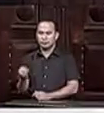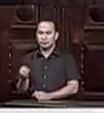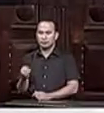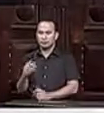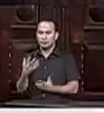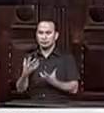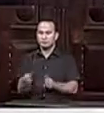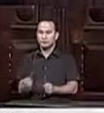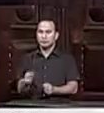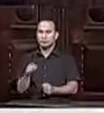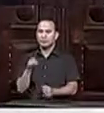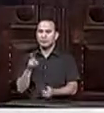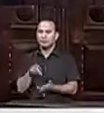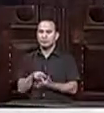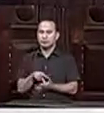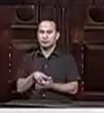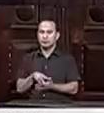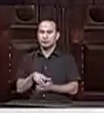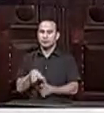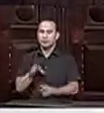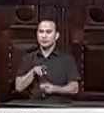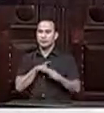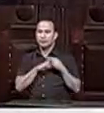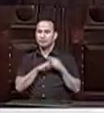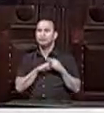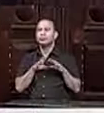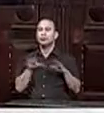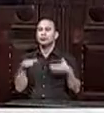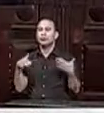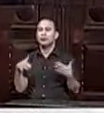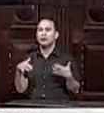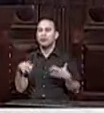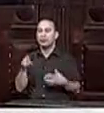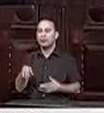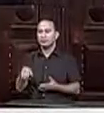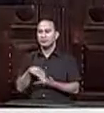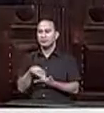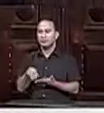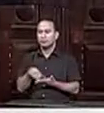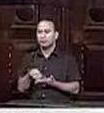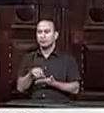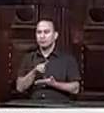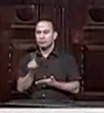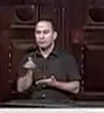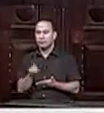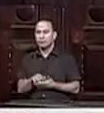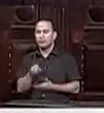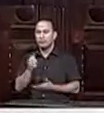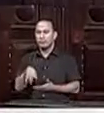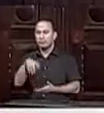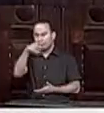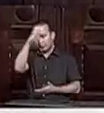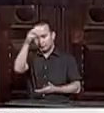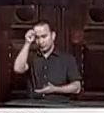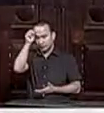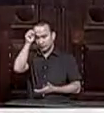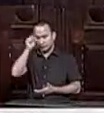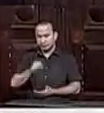incapacidade. Mas a responsabilidade de quem? É desse secretário? Não, é do prefeito,